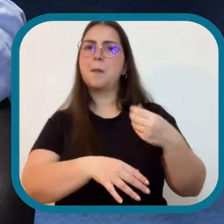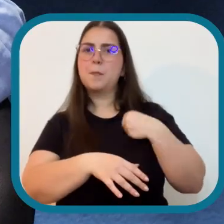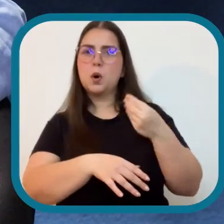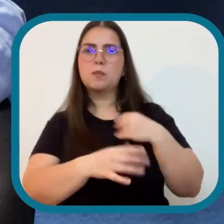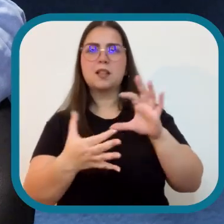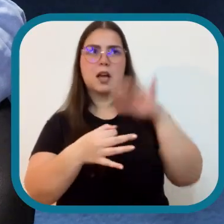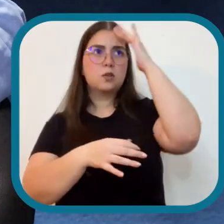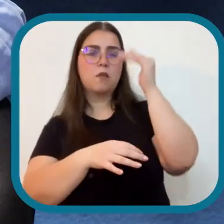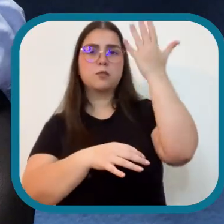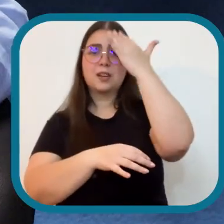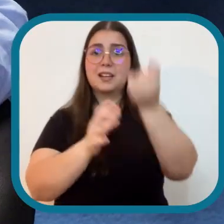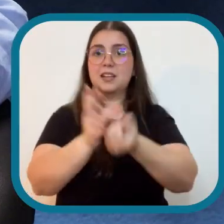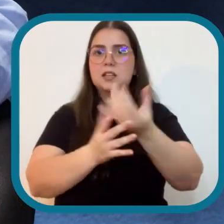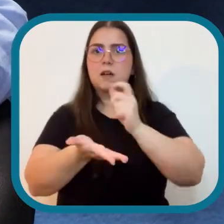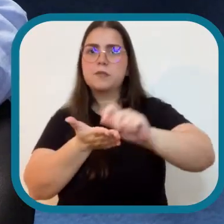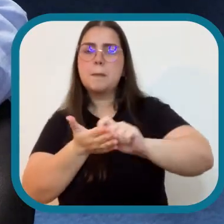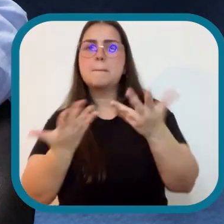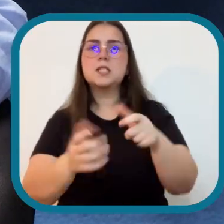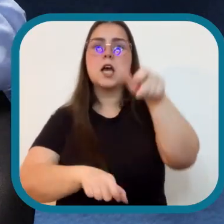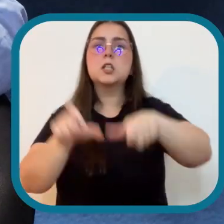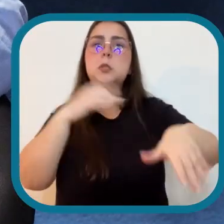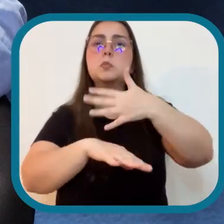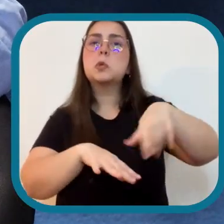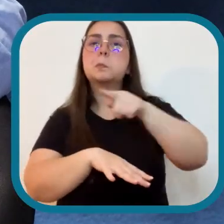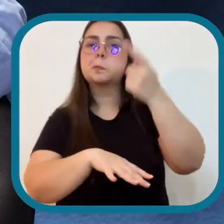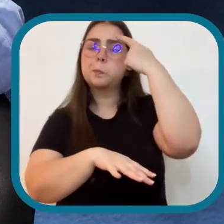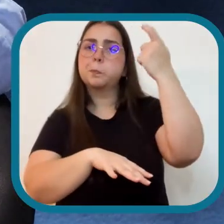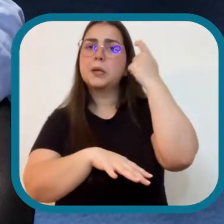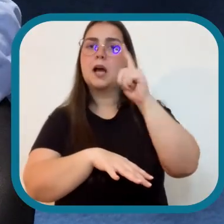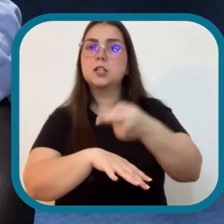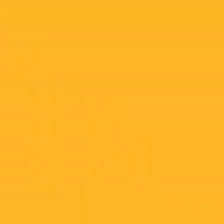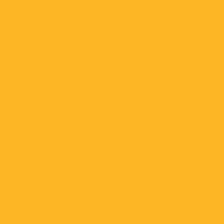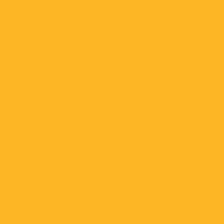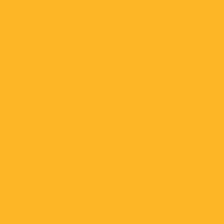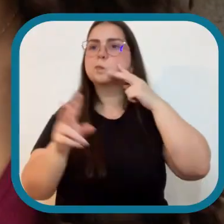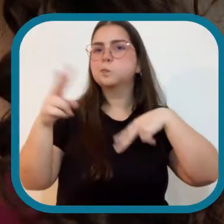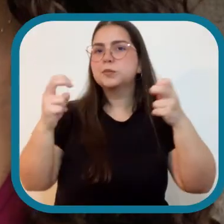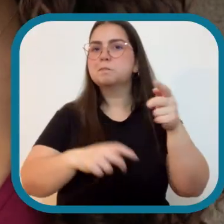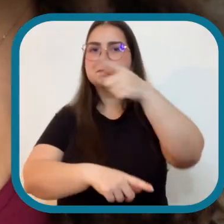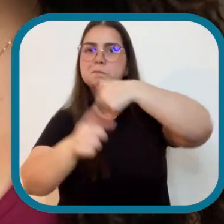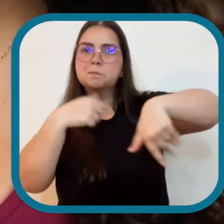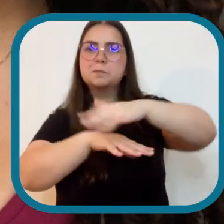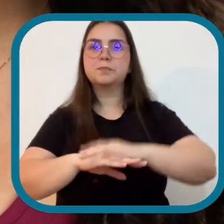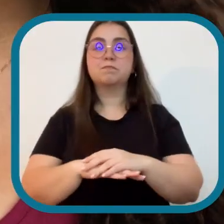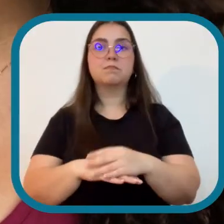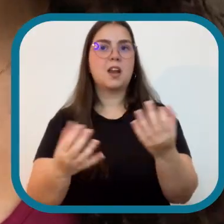futuro da criatividade literária. Mas o que pensa a população sobre isto? O E2 saiu à rua para descobrir. A partir do momento em que as pessoas